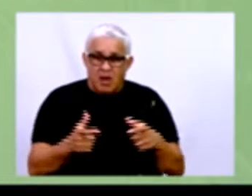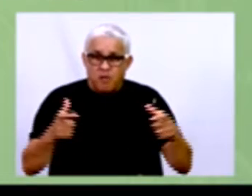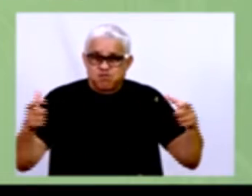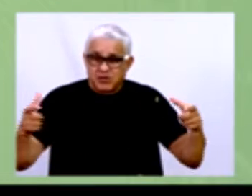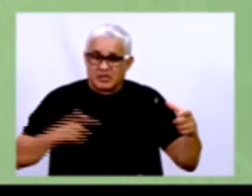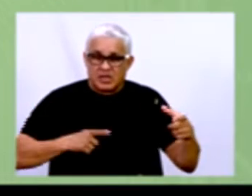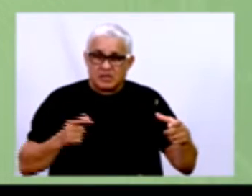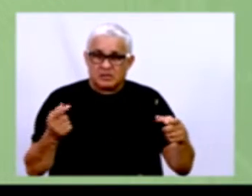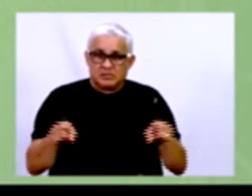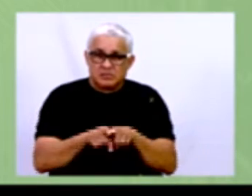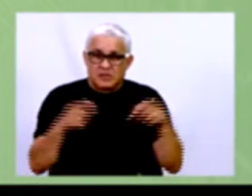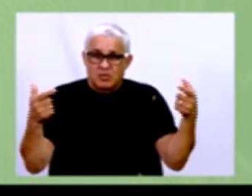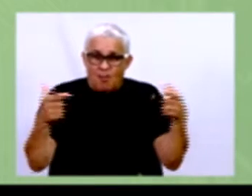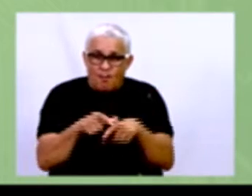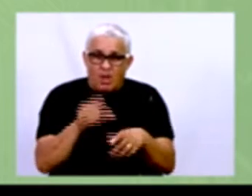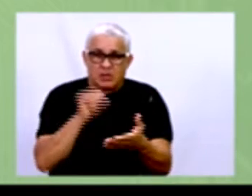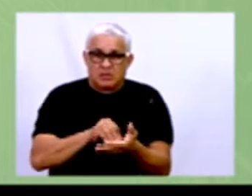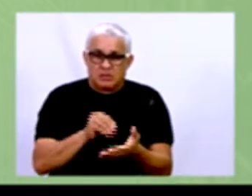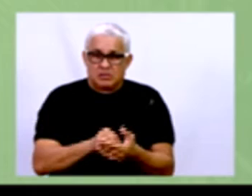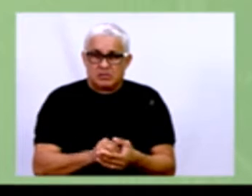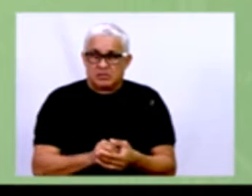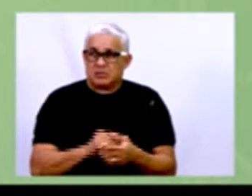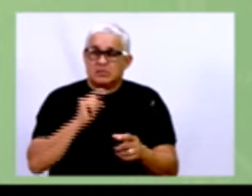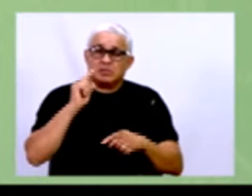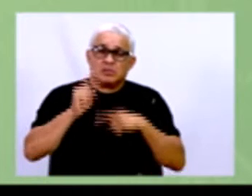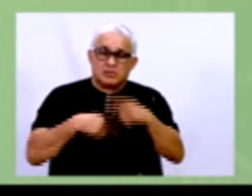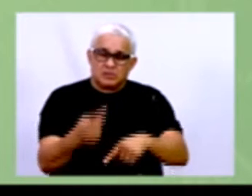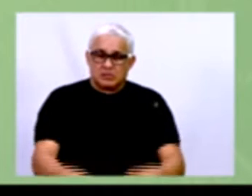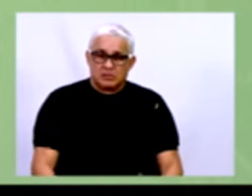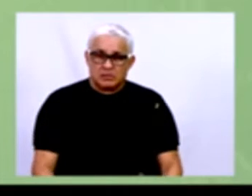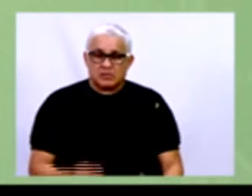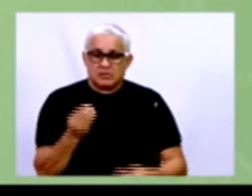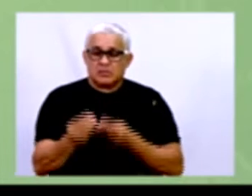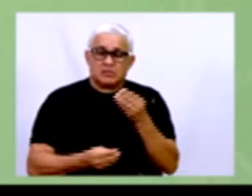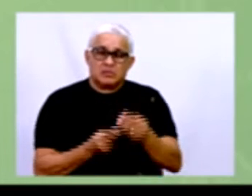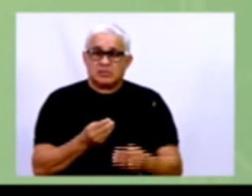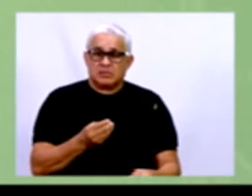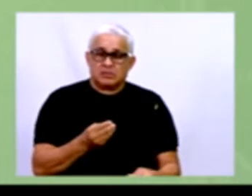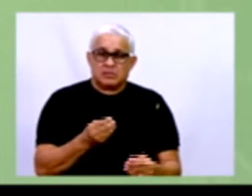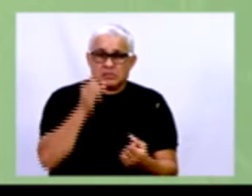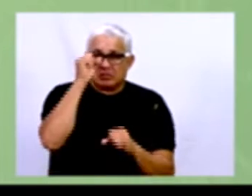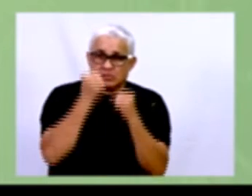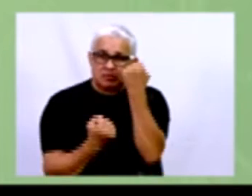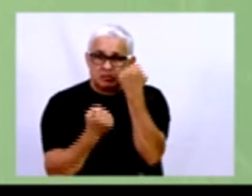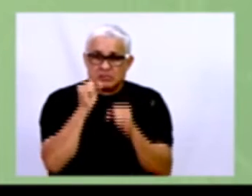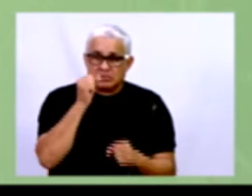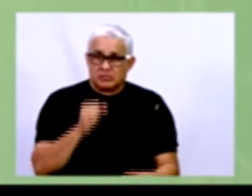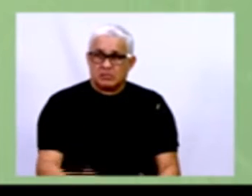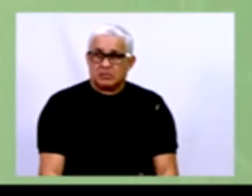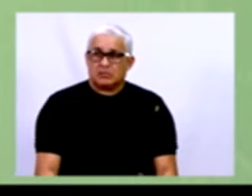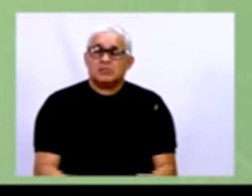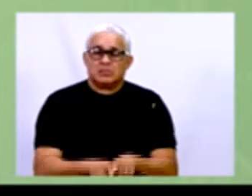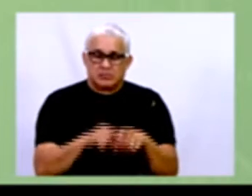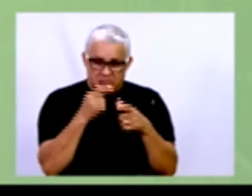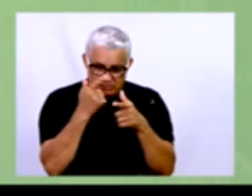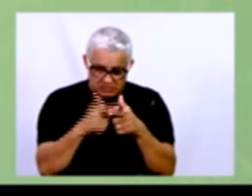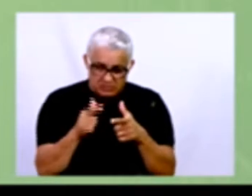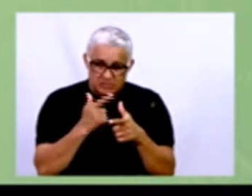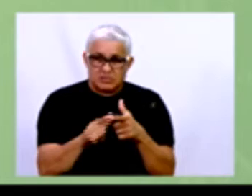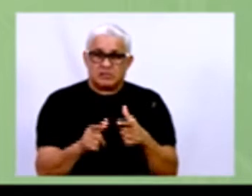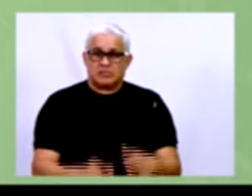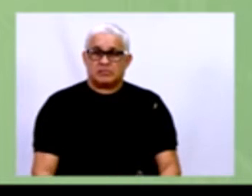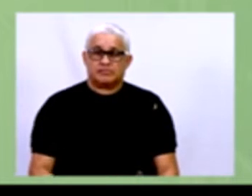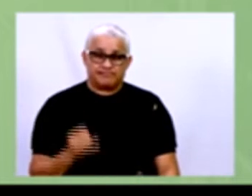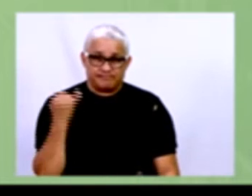Ok? Em seguida, como produzir? Que também é um problema